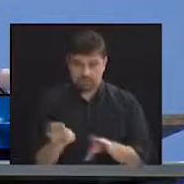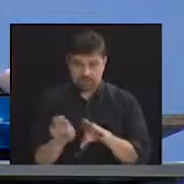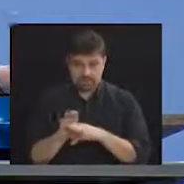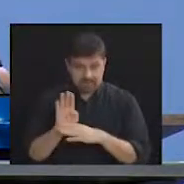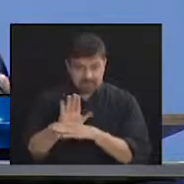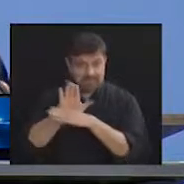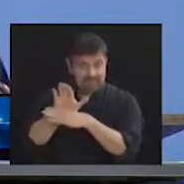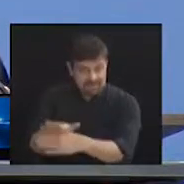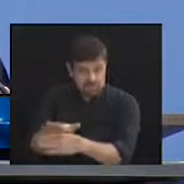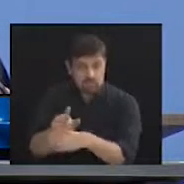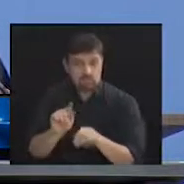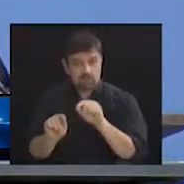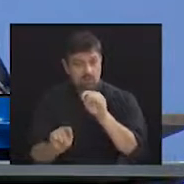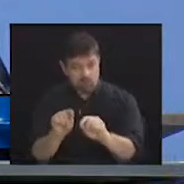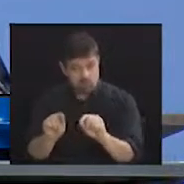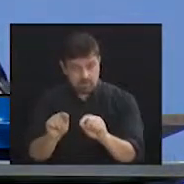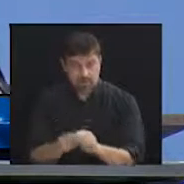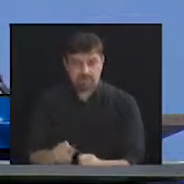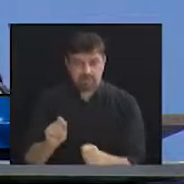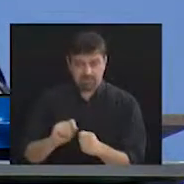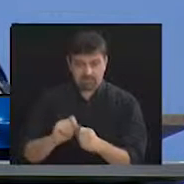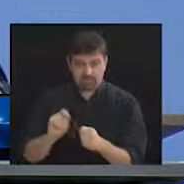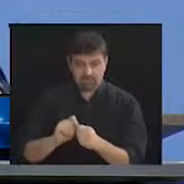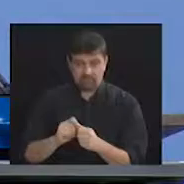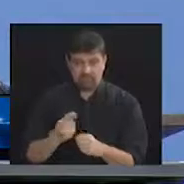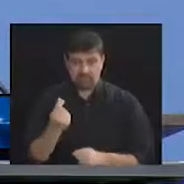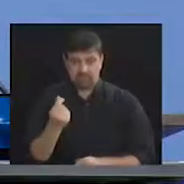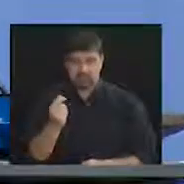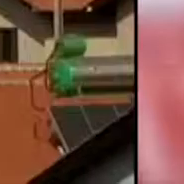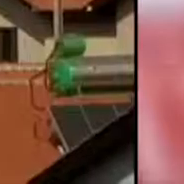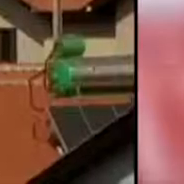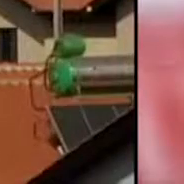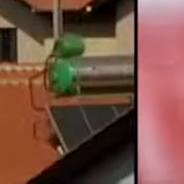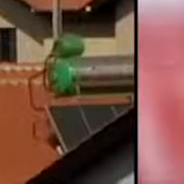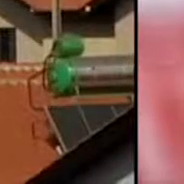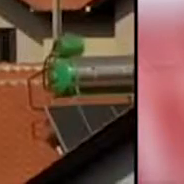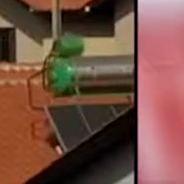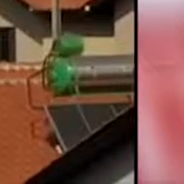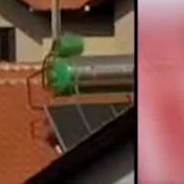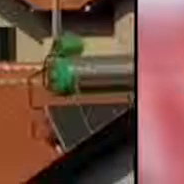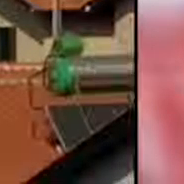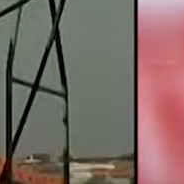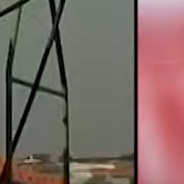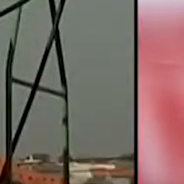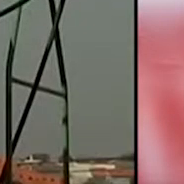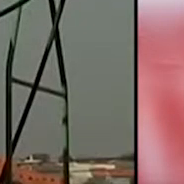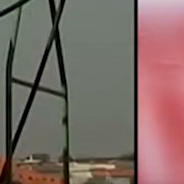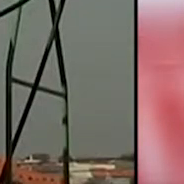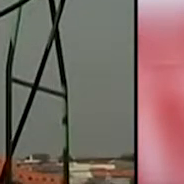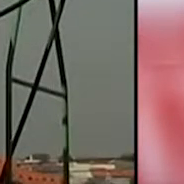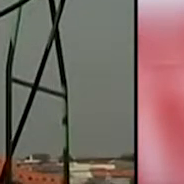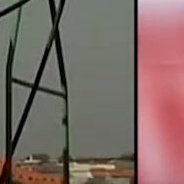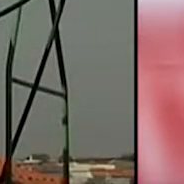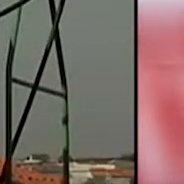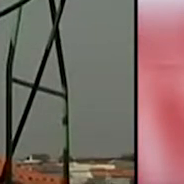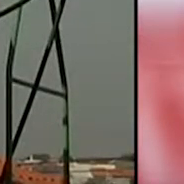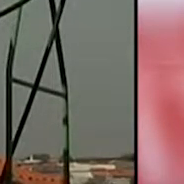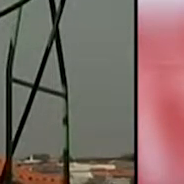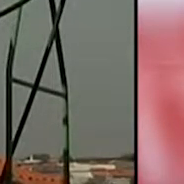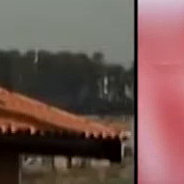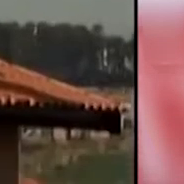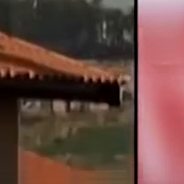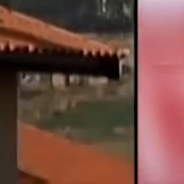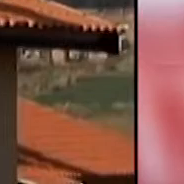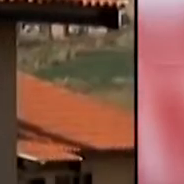ela é benéfica ao bolso do contribuinte ainda segundo o vereador estudos mostram que a instalação